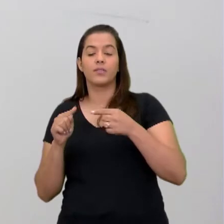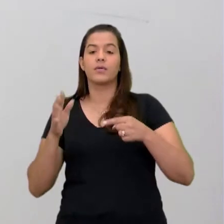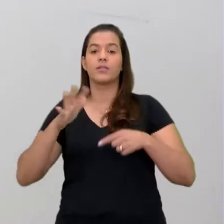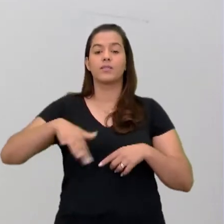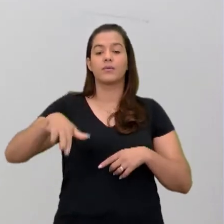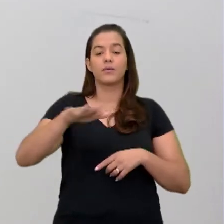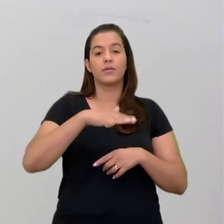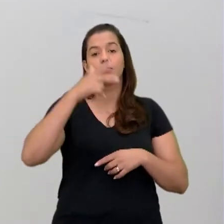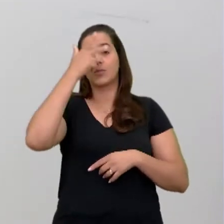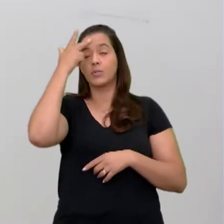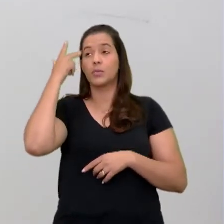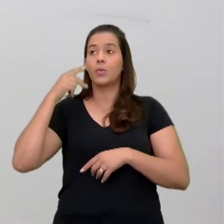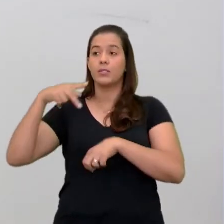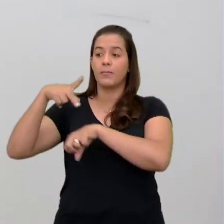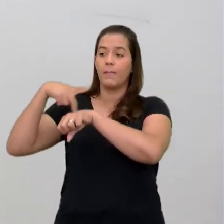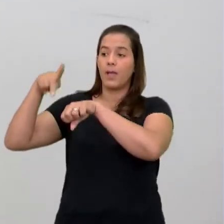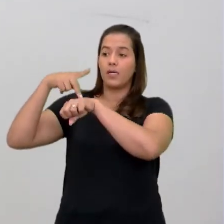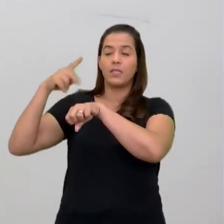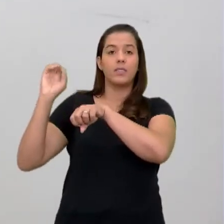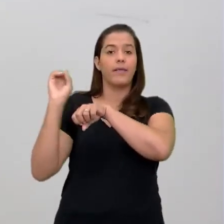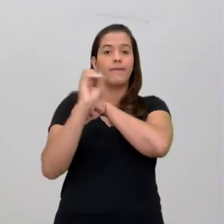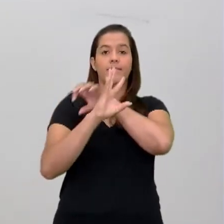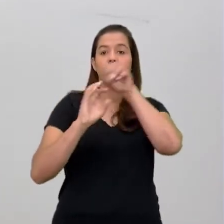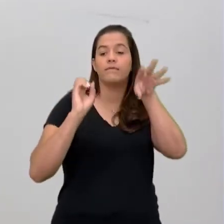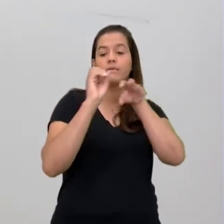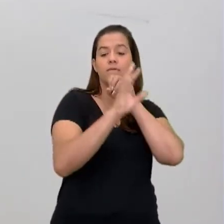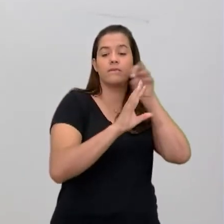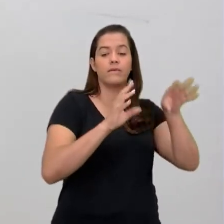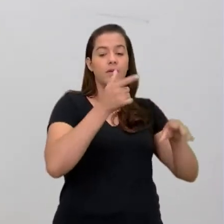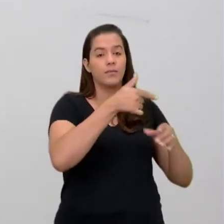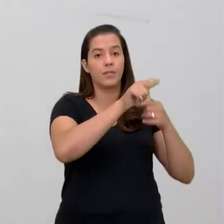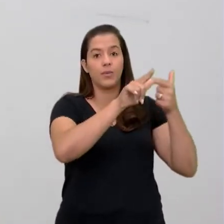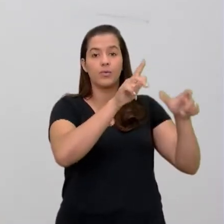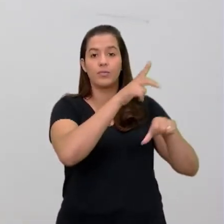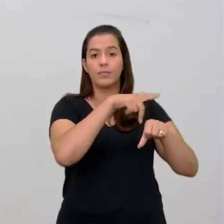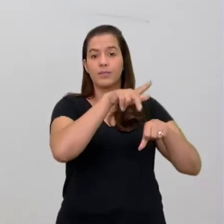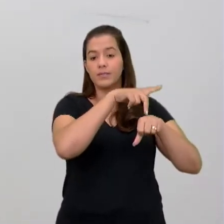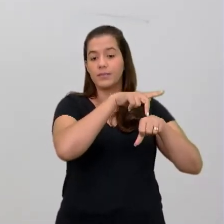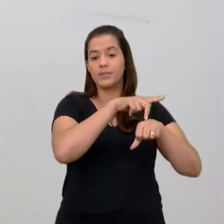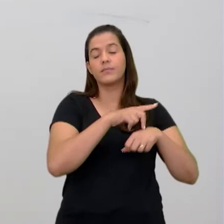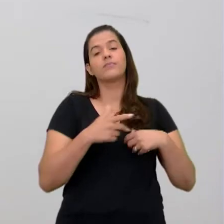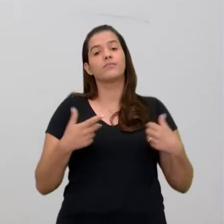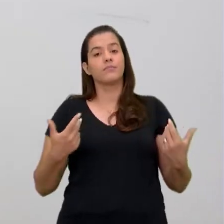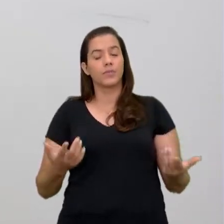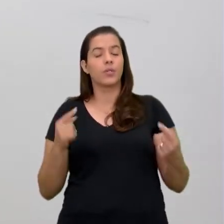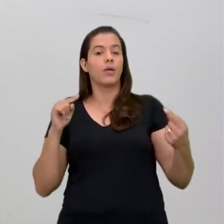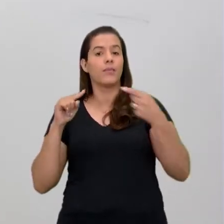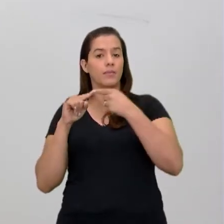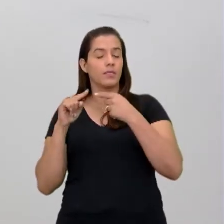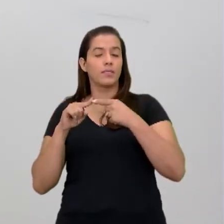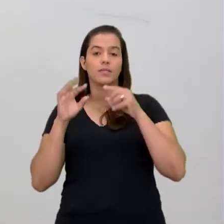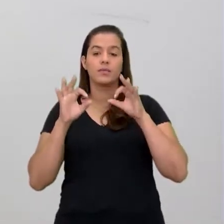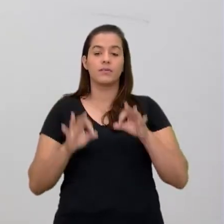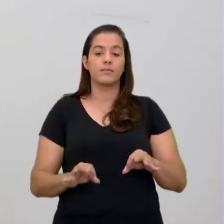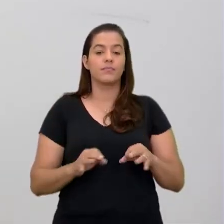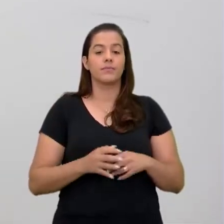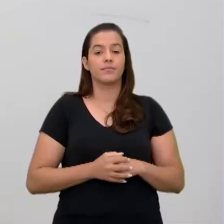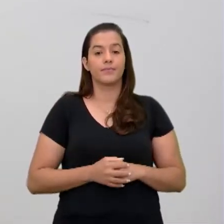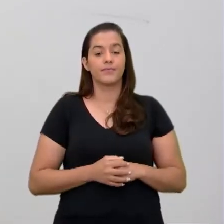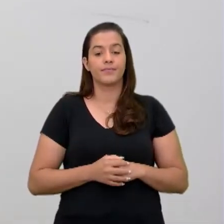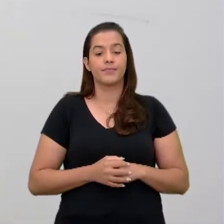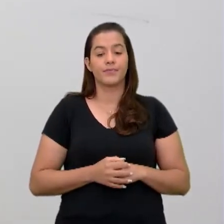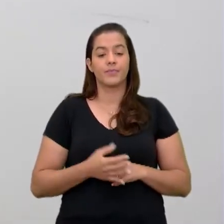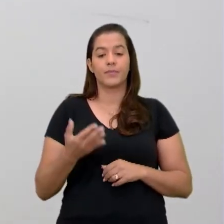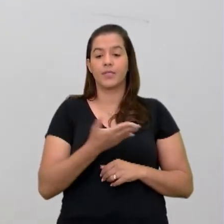por exemplo. Então veja bem, eu simultaneamente estou informando, simultaneamente